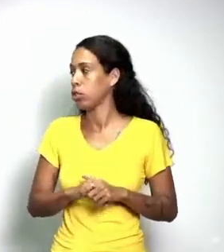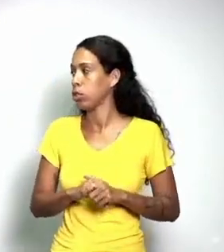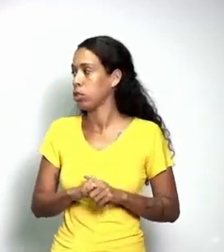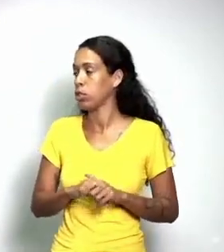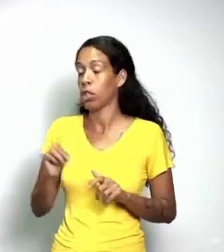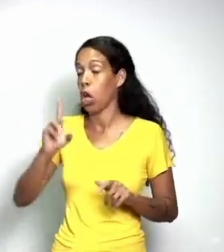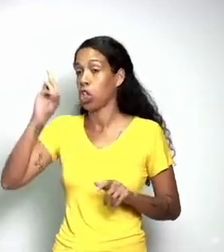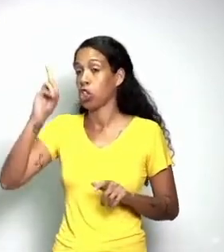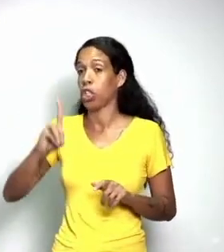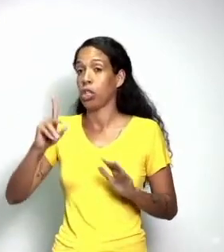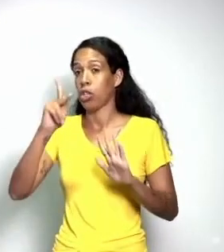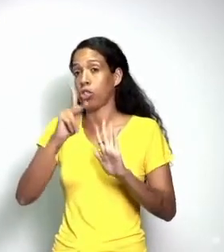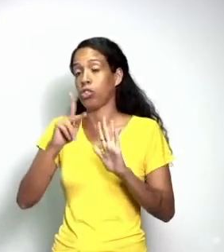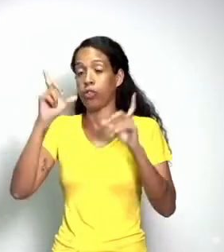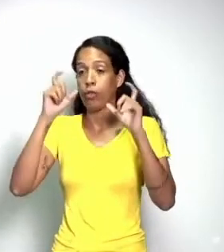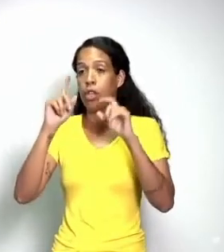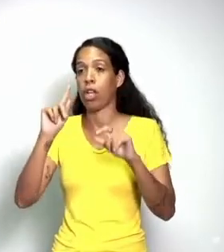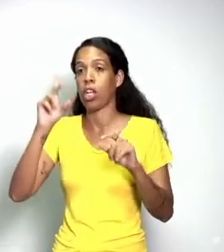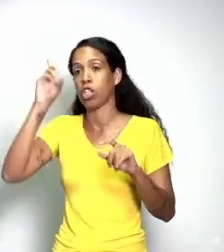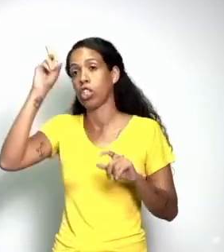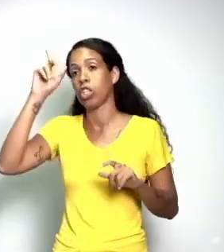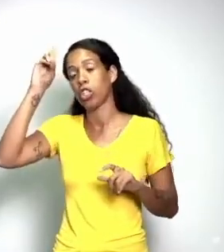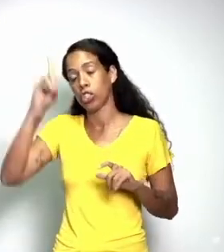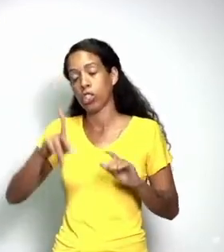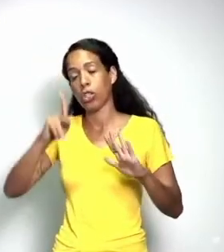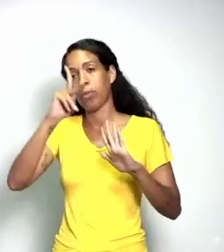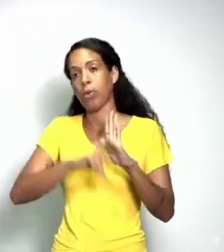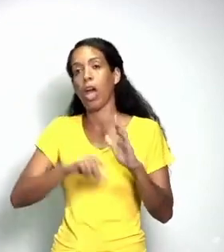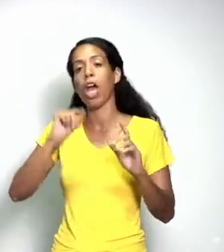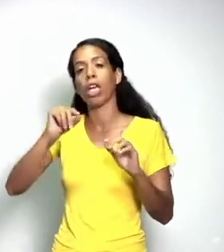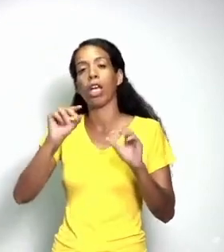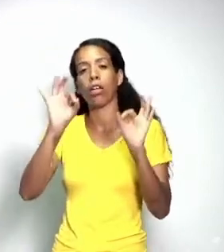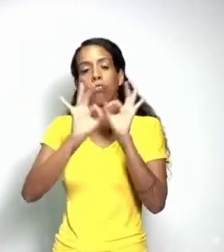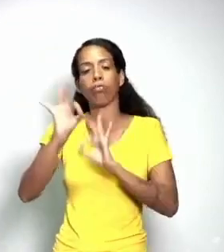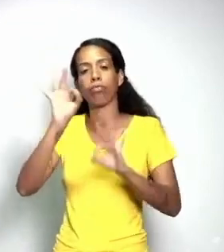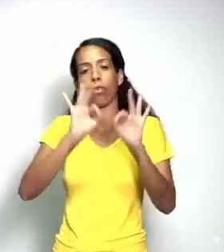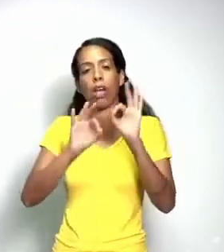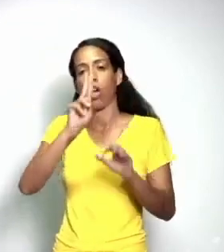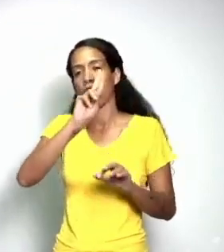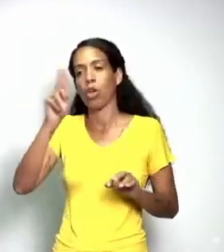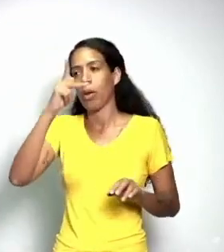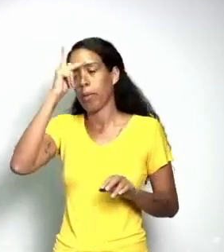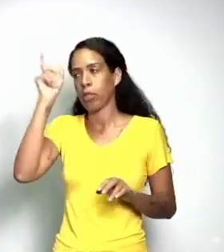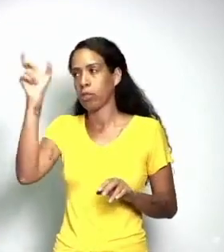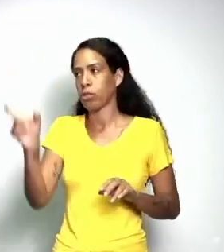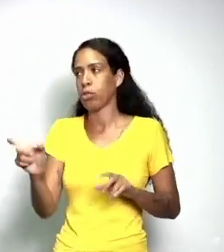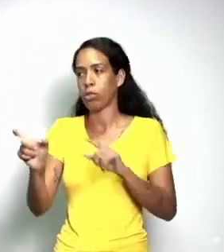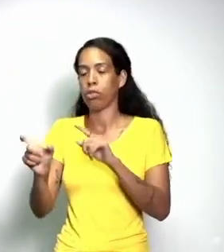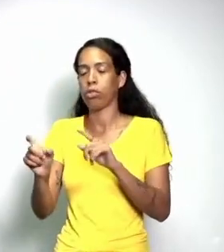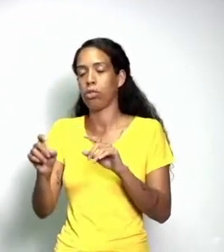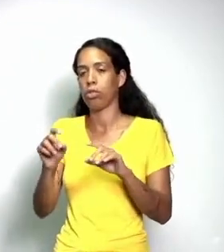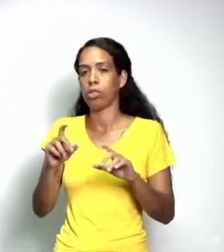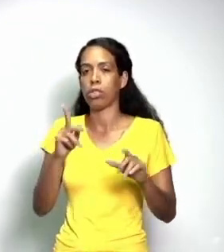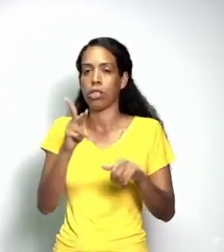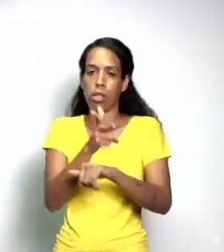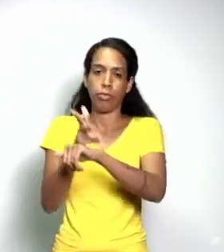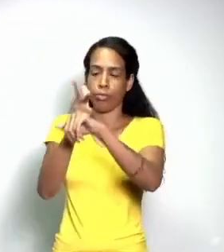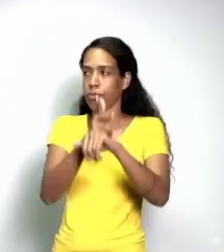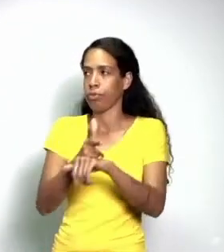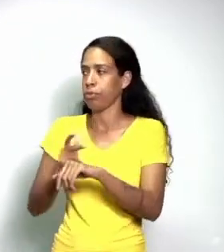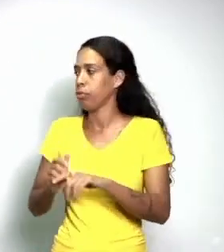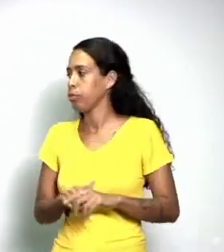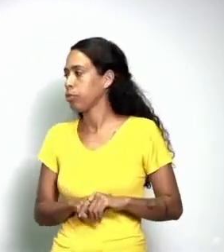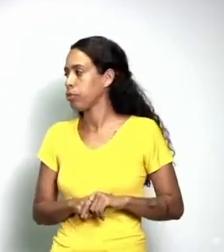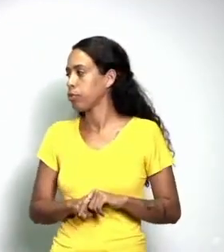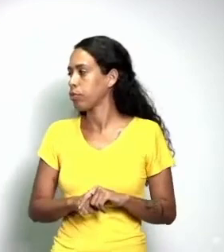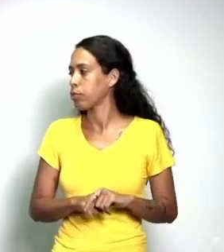de foto. E a câmera é quem está operando a câmera. Pode ou não ser a direção de foto, mas geralmente